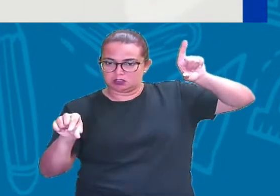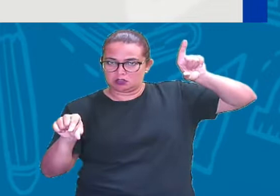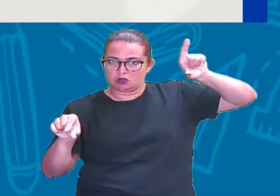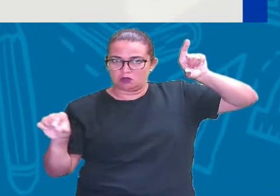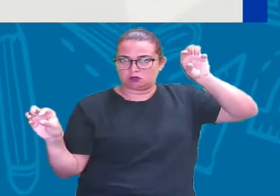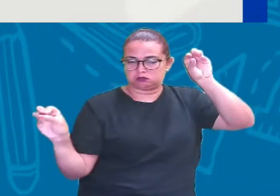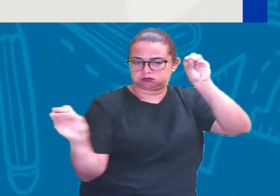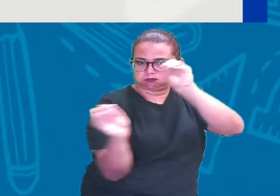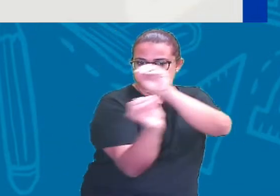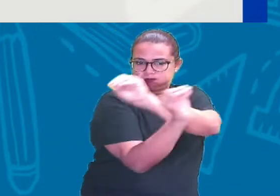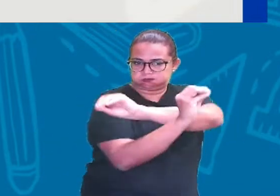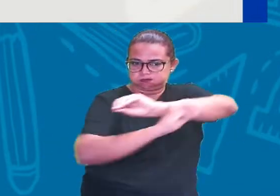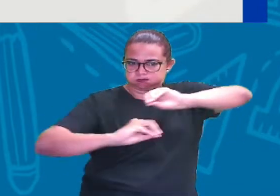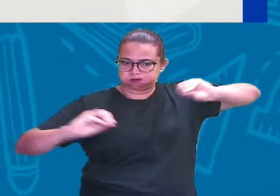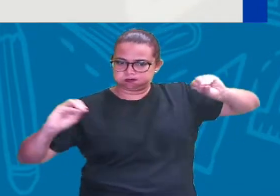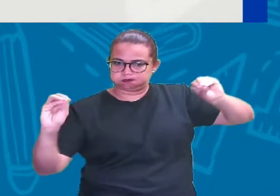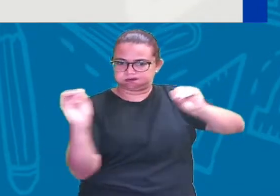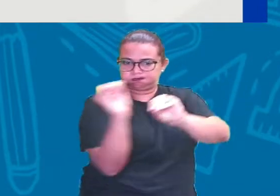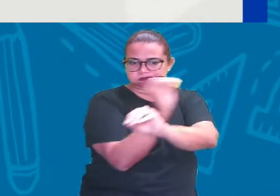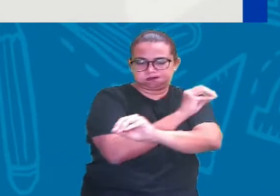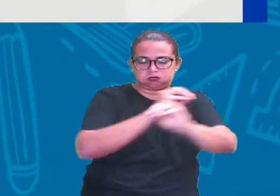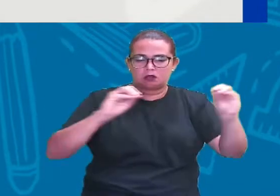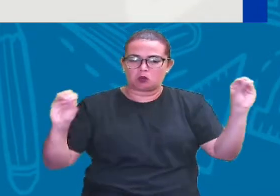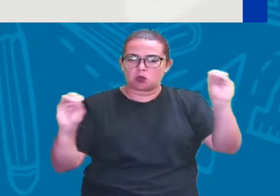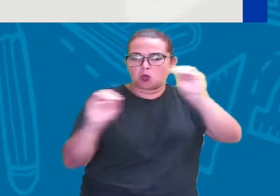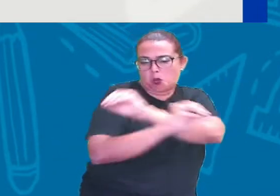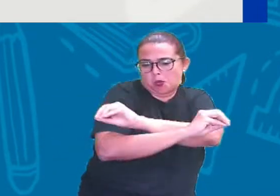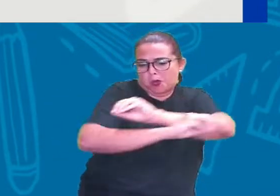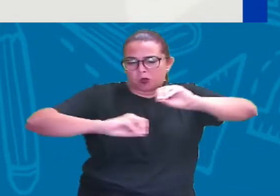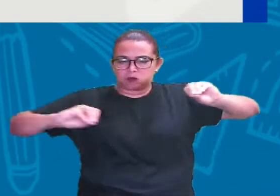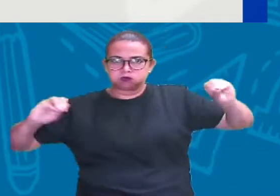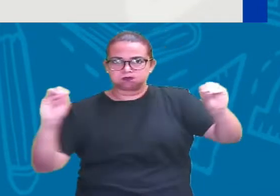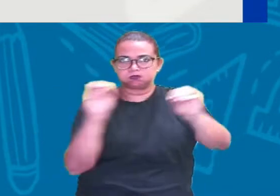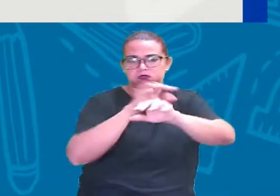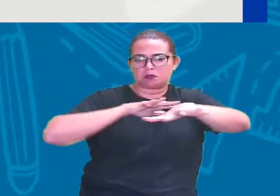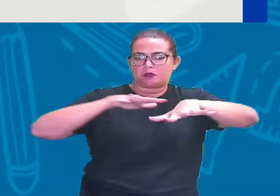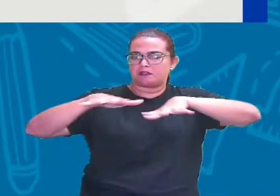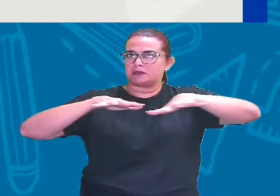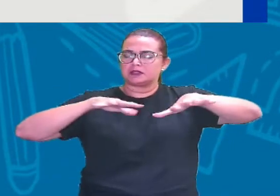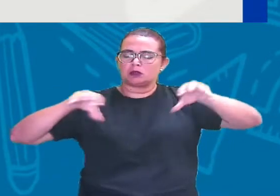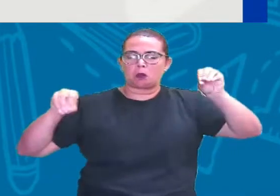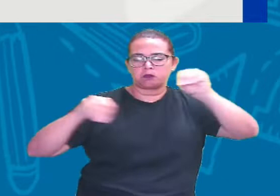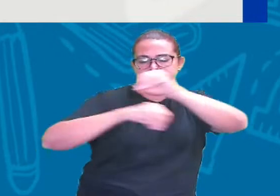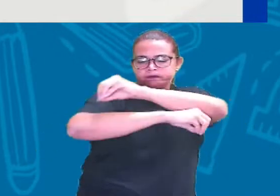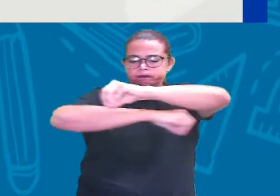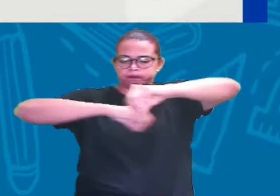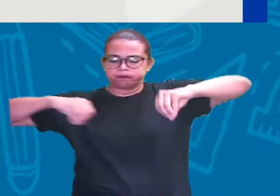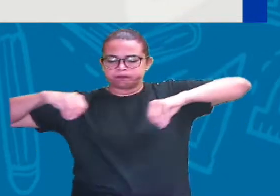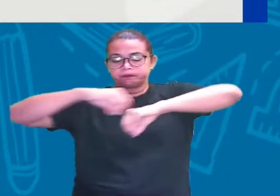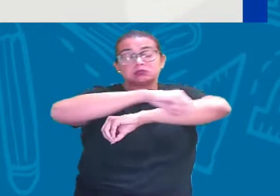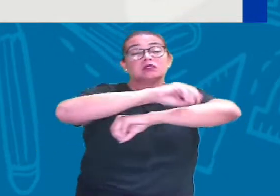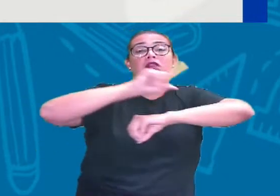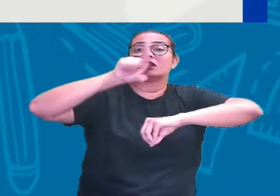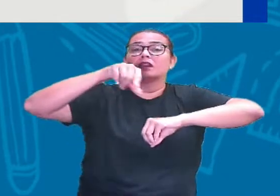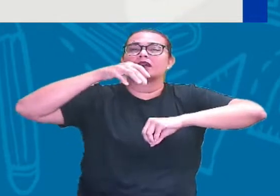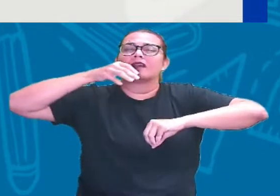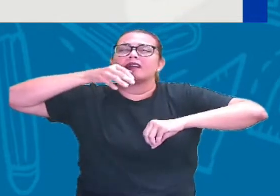Se movimentando. Então, como assim, professor? Vou dar um exemplo. Quando